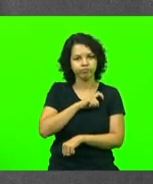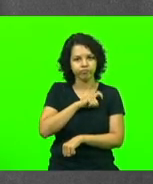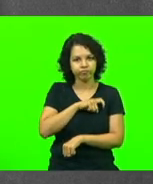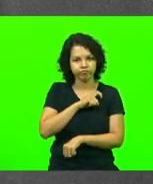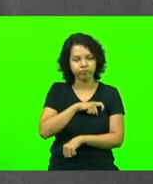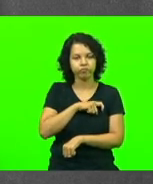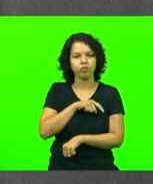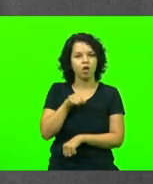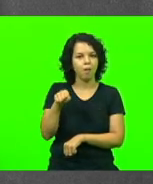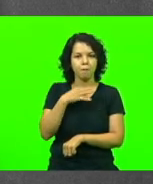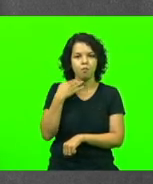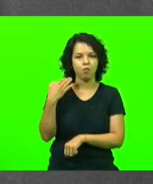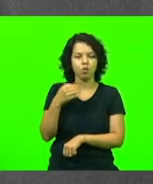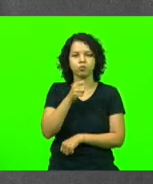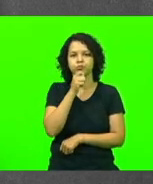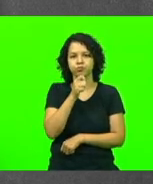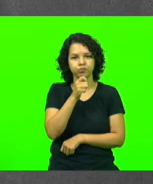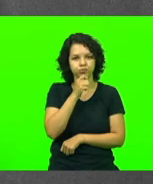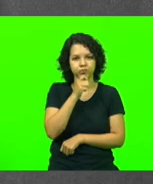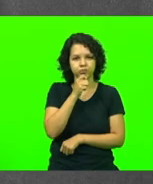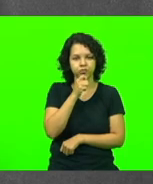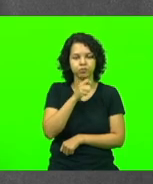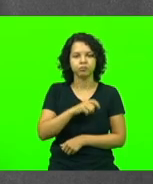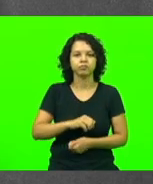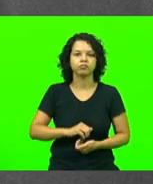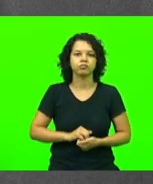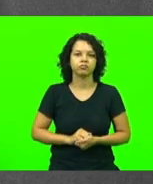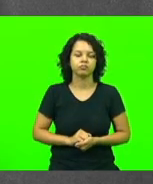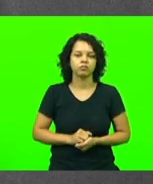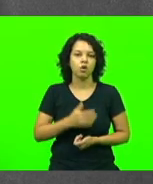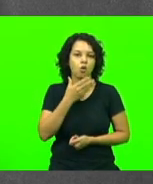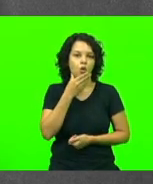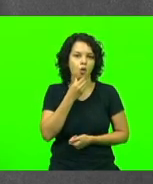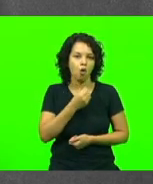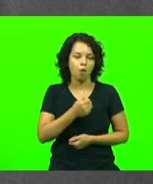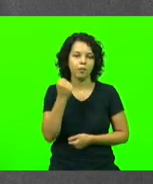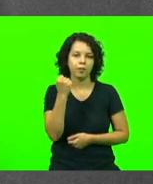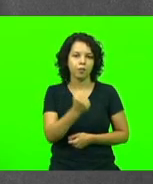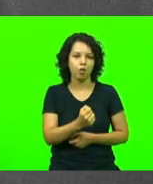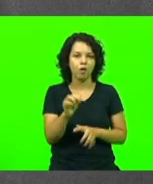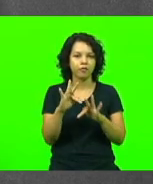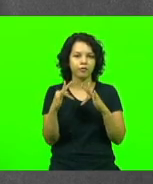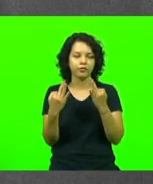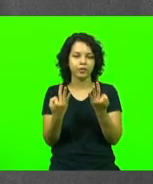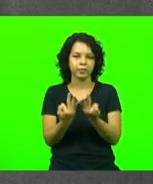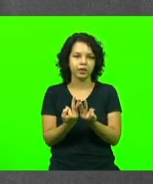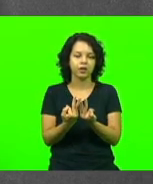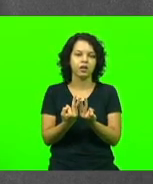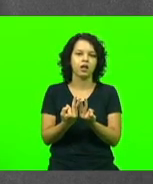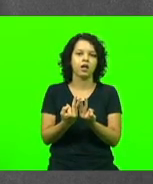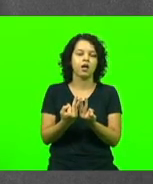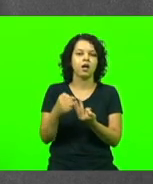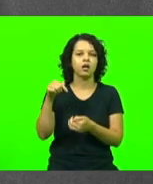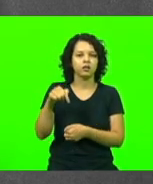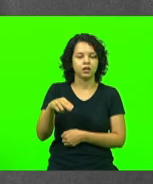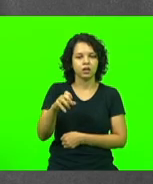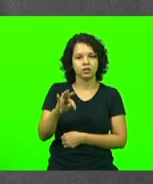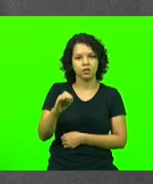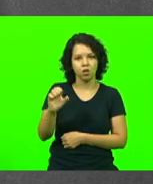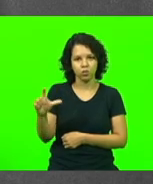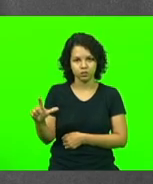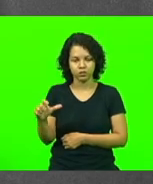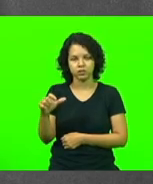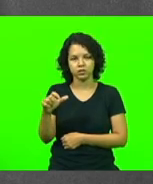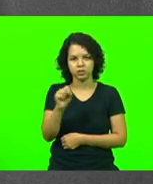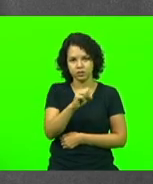Mas não está, infelizmente. Próximo. Homem executado na frente da família Natal, em Santa Catarina, estava em saída temporária. Isso foi um confronto